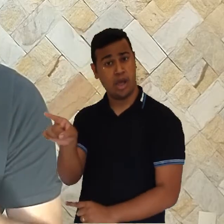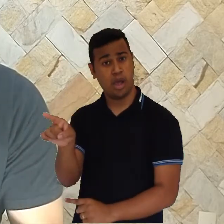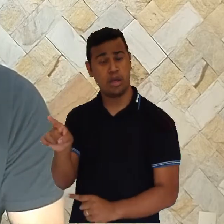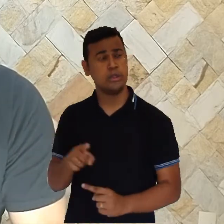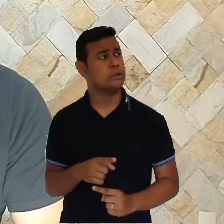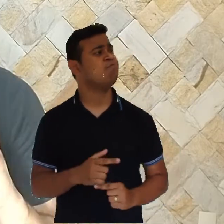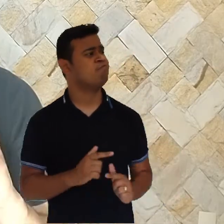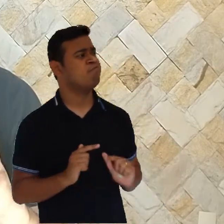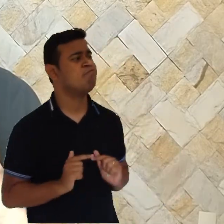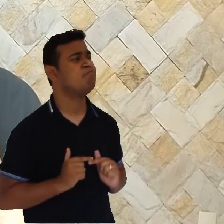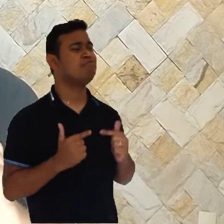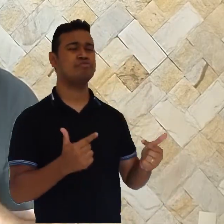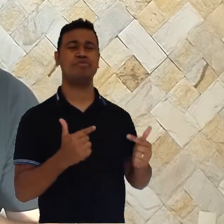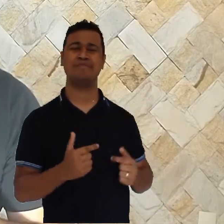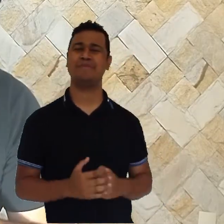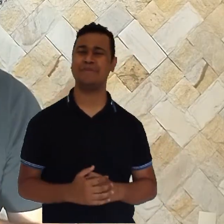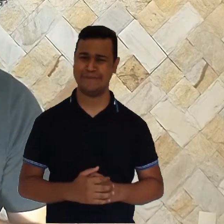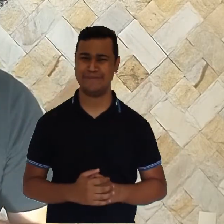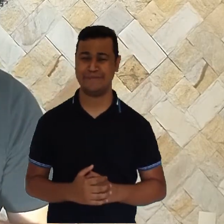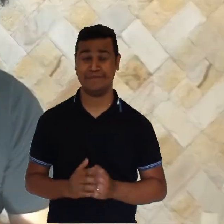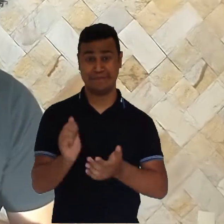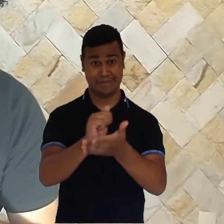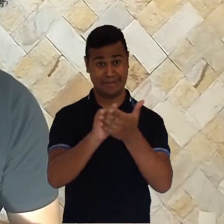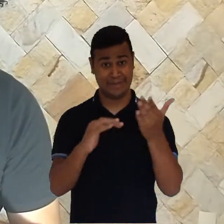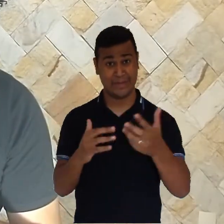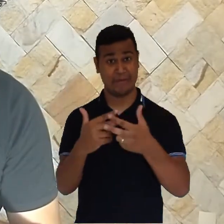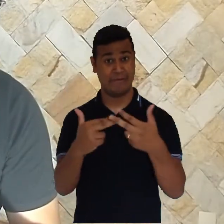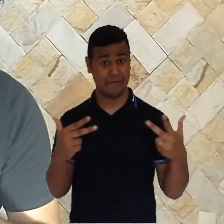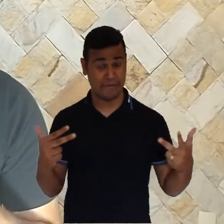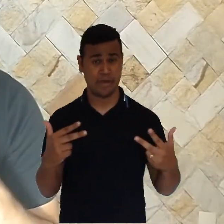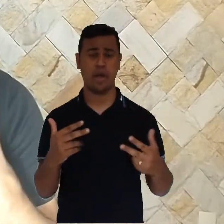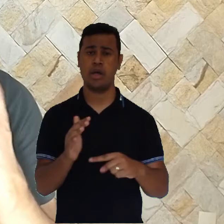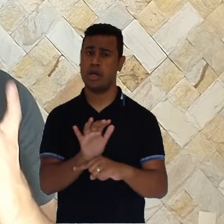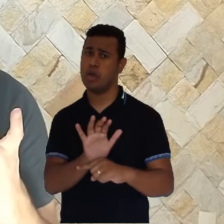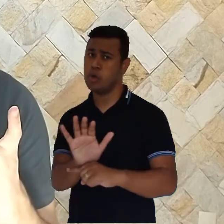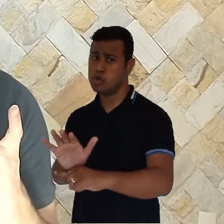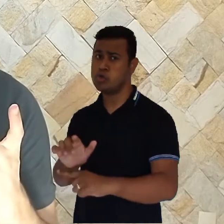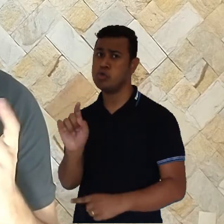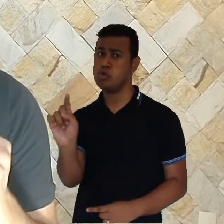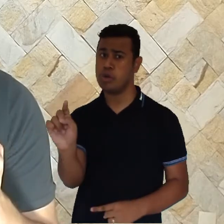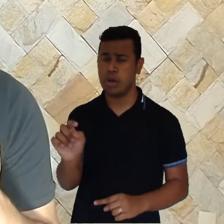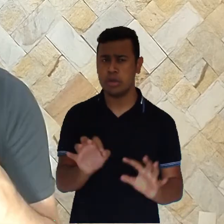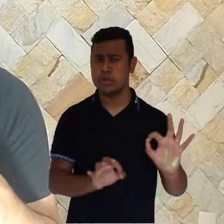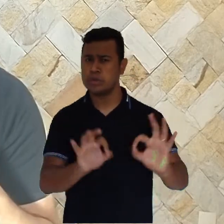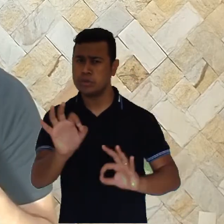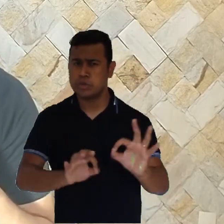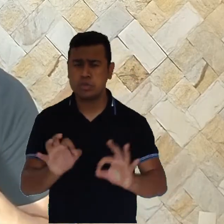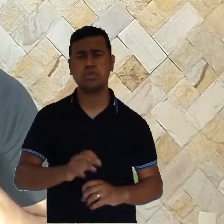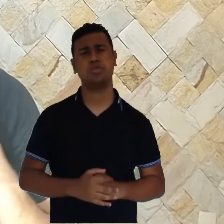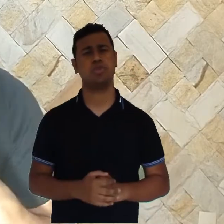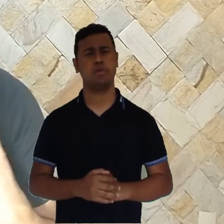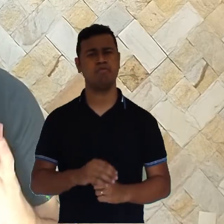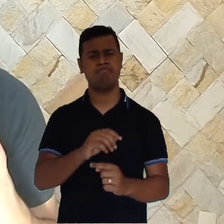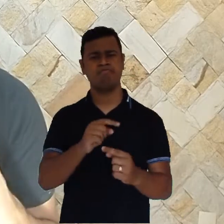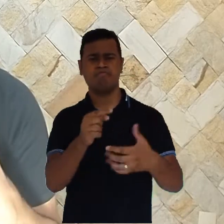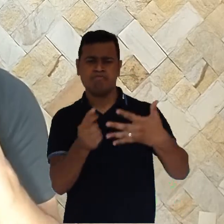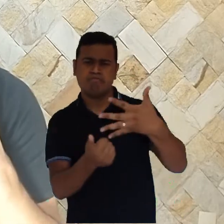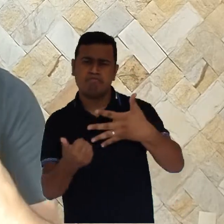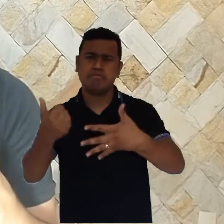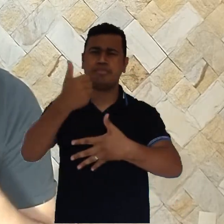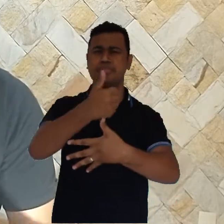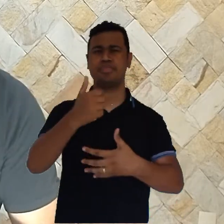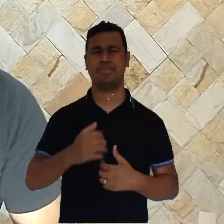para executarem. Essas atividades auxiliam no desenvolvimento de organização, priorização